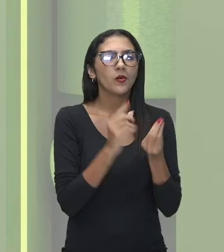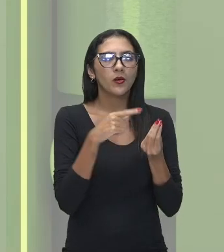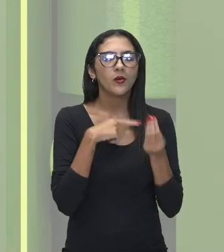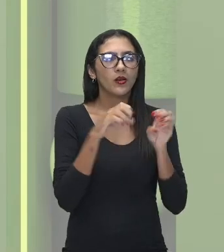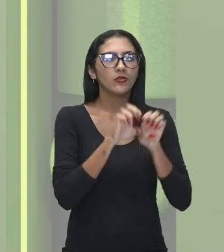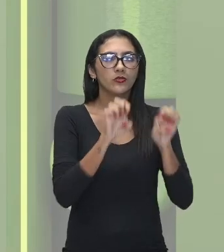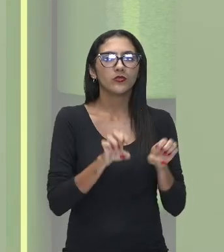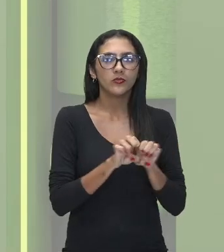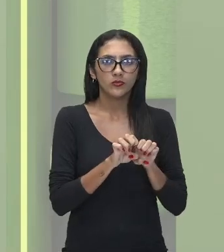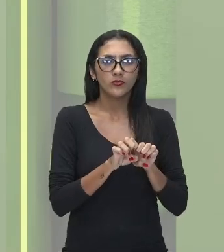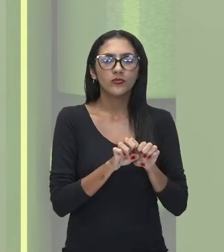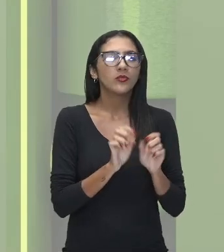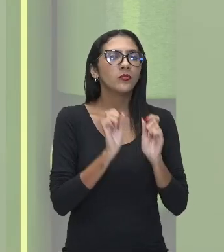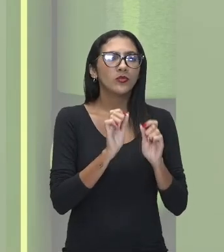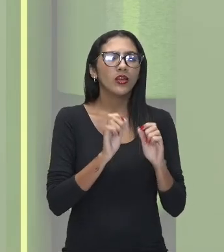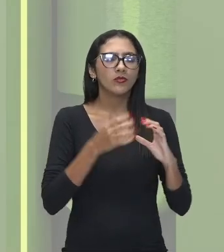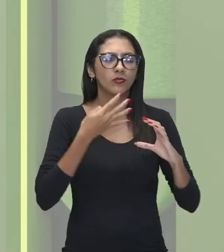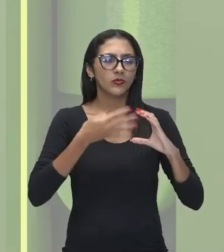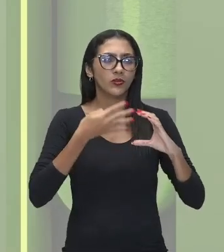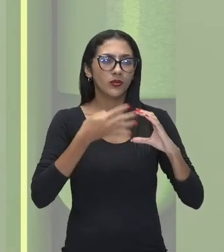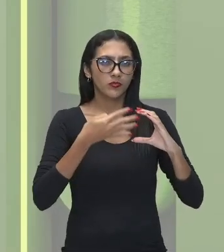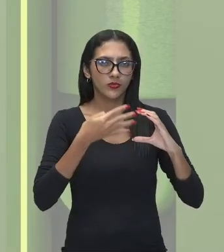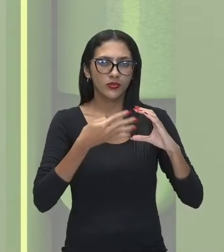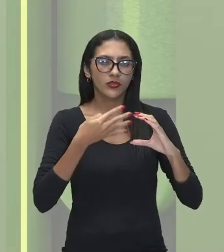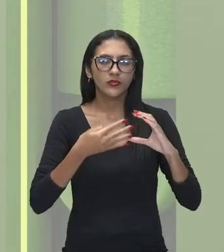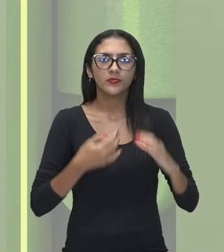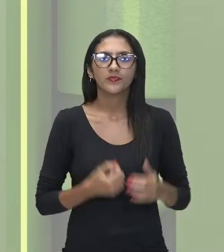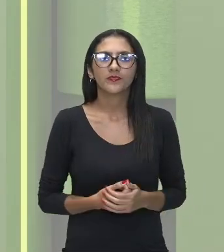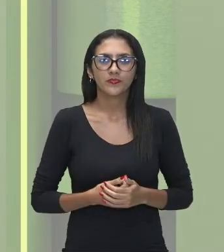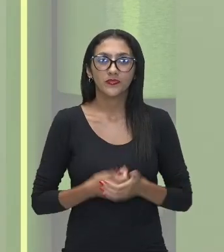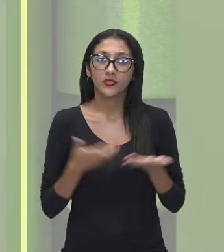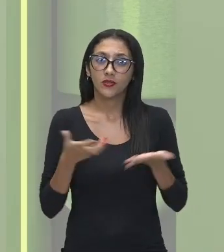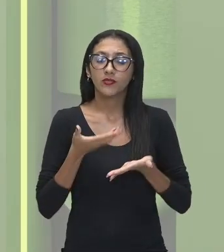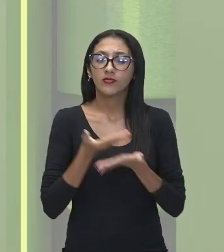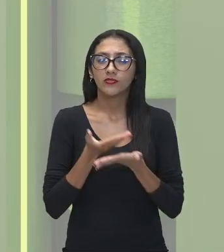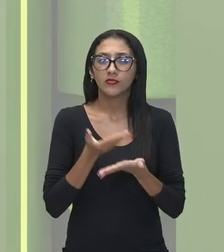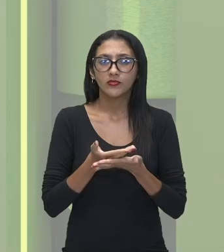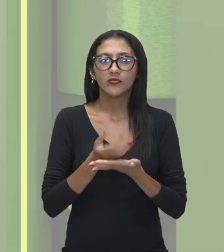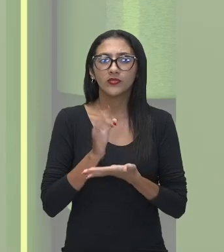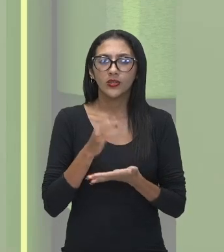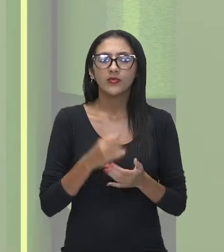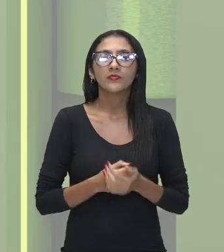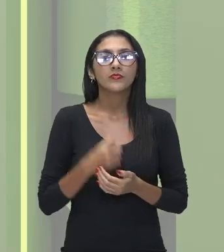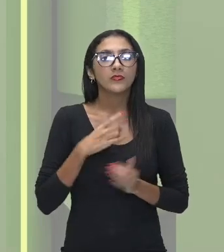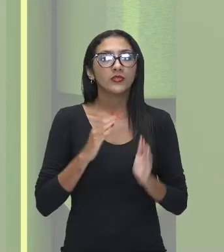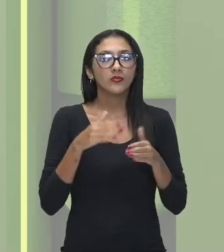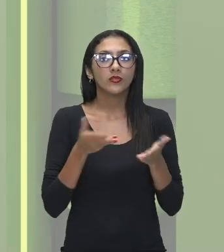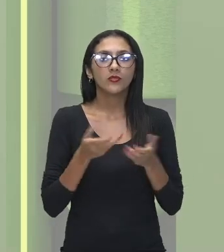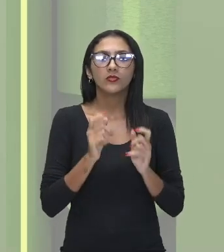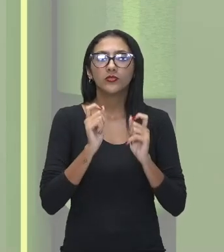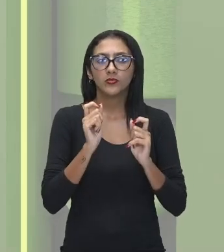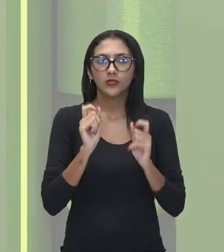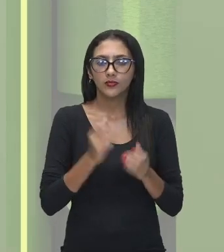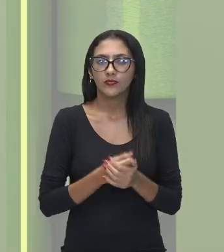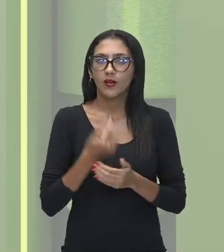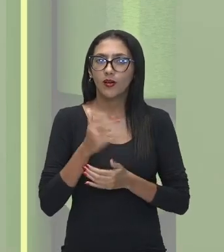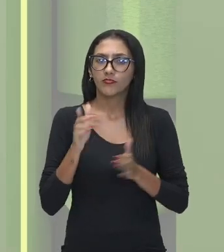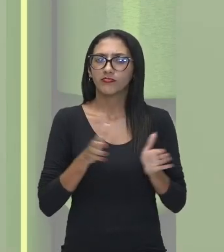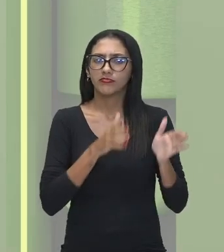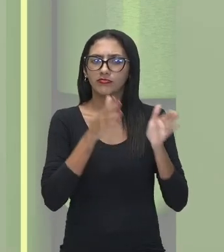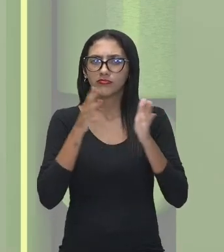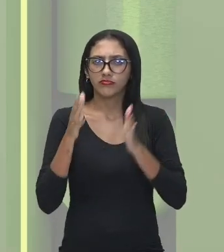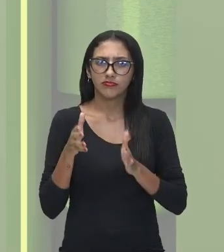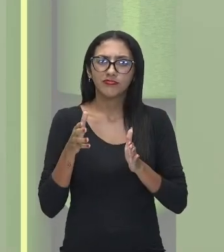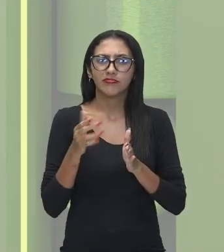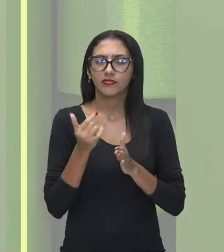os hidrocarbonetos, que é o conteúdo dessa nossa aula. Nós estamos falando aqui de outra parte